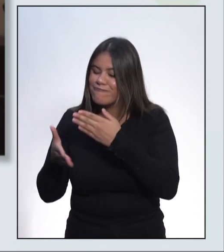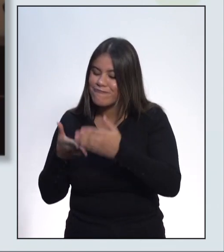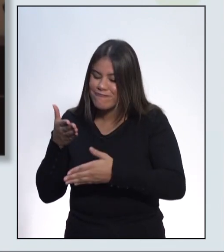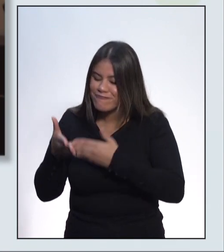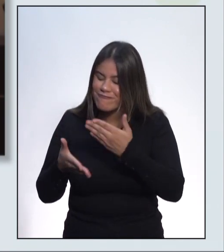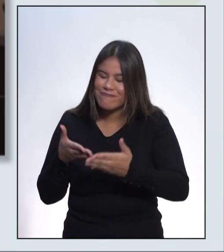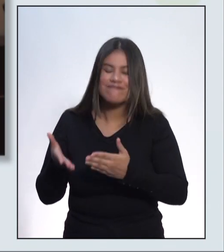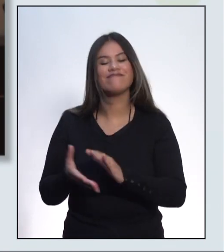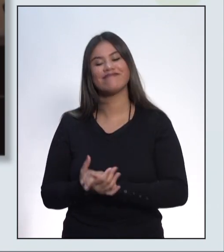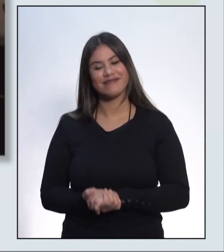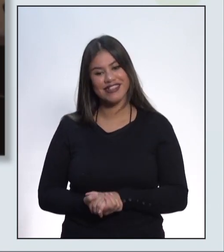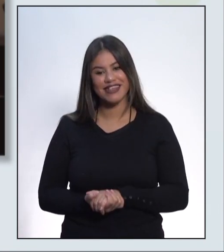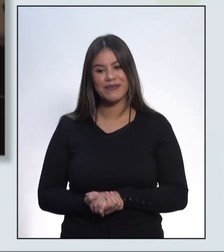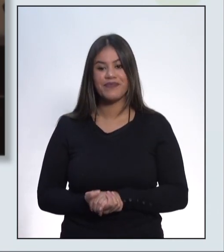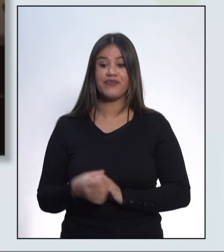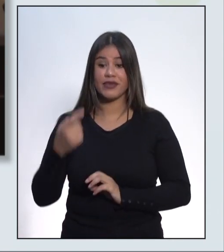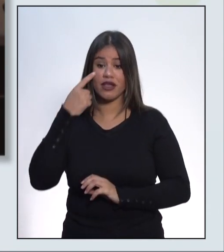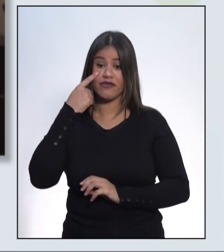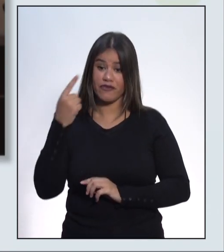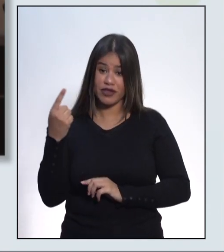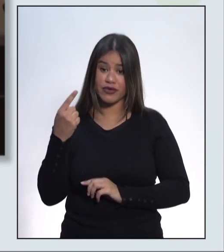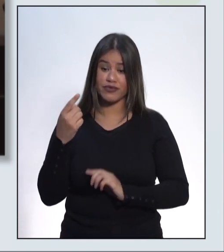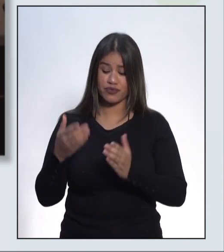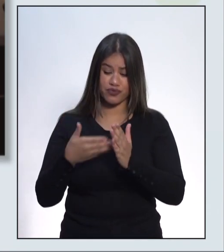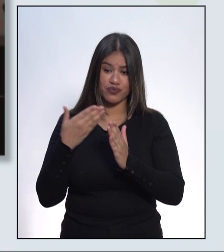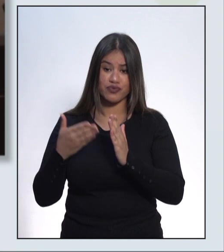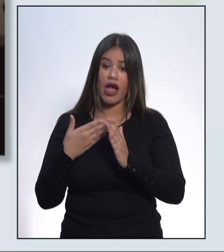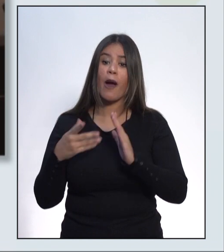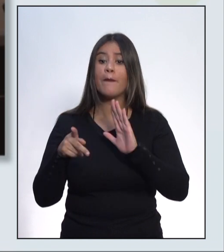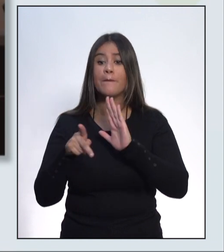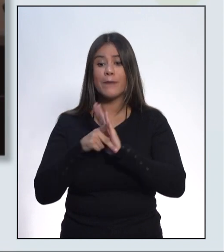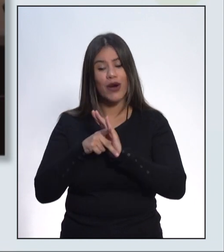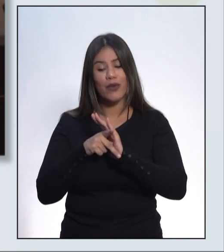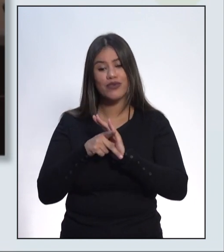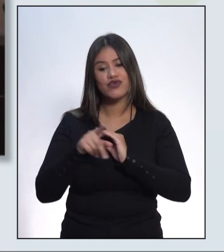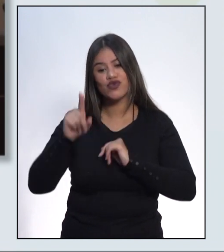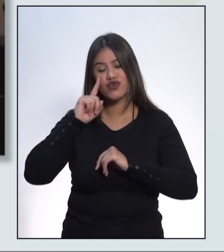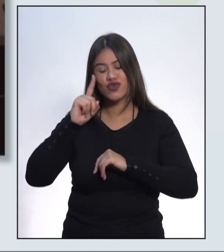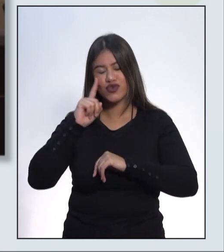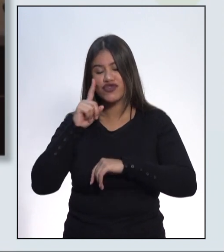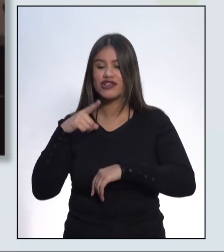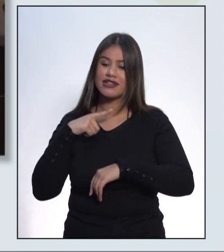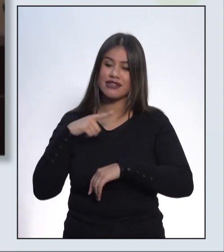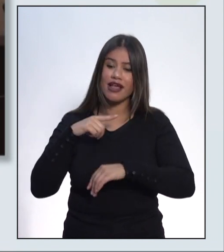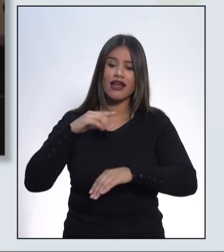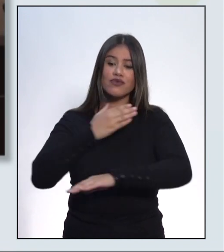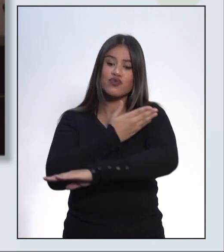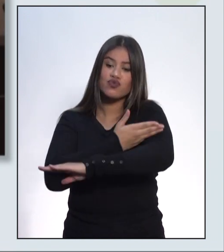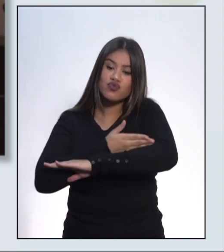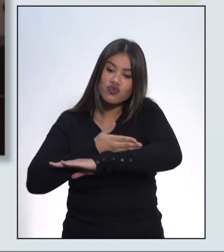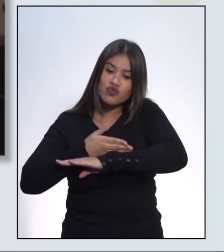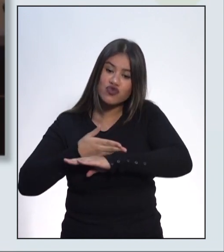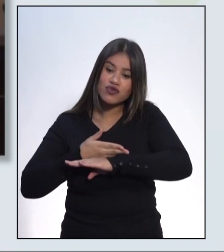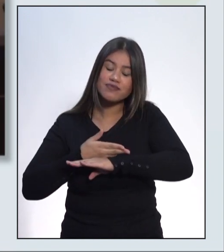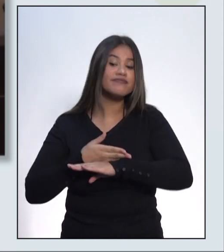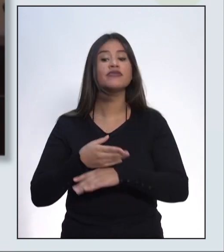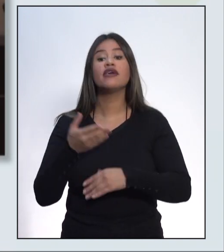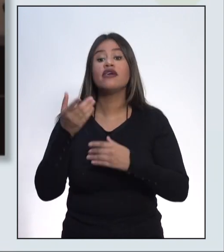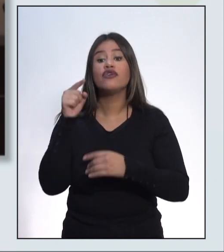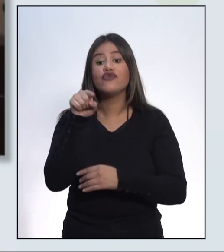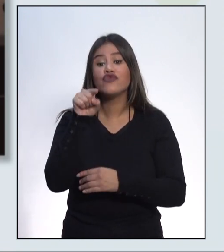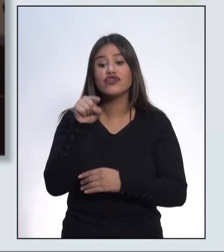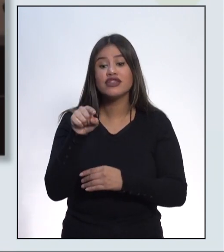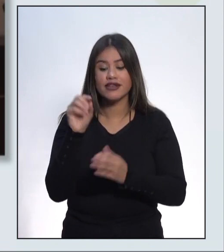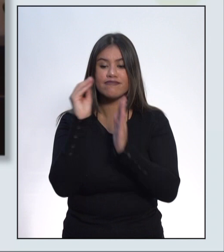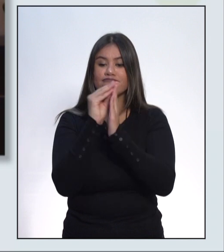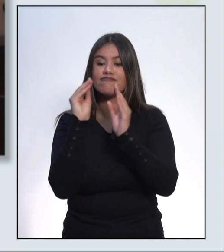meu cotidiano que eu achei importante colocar no meu projeto. E você, o que será que você